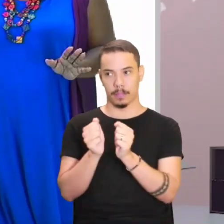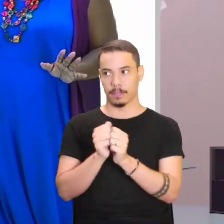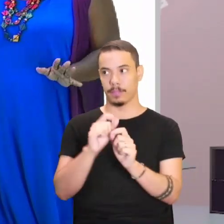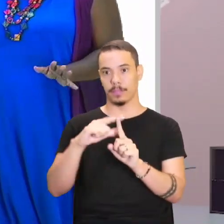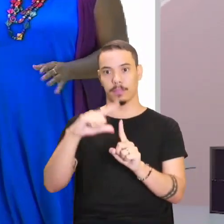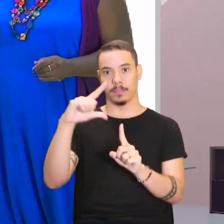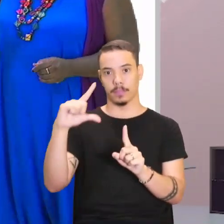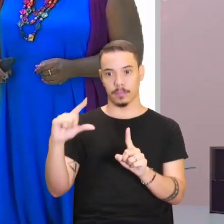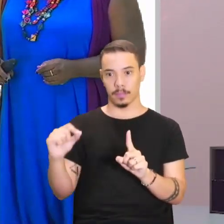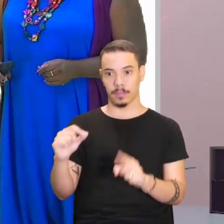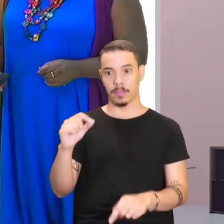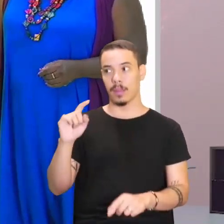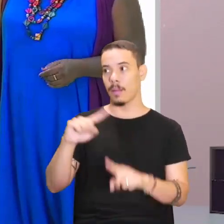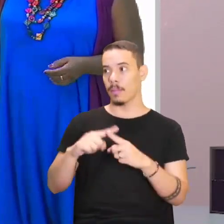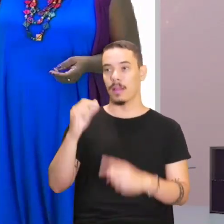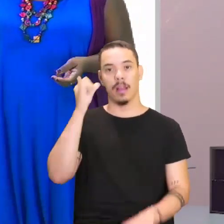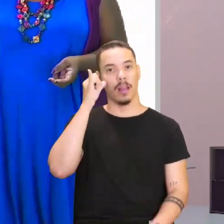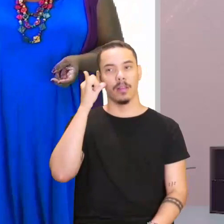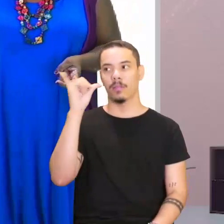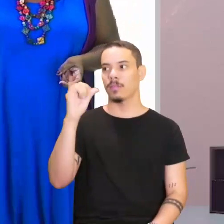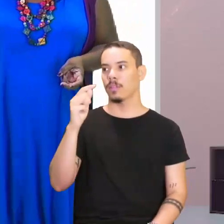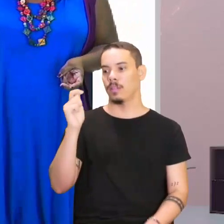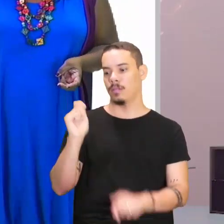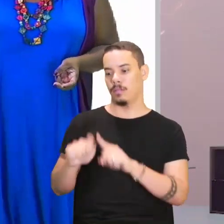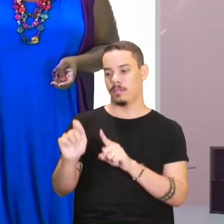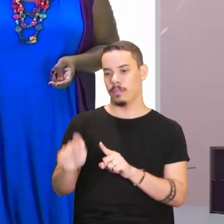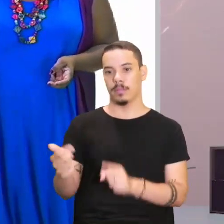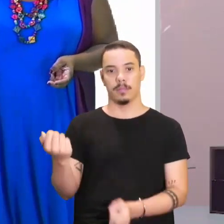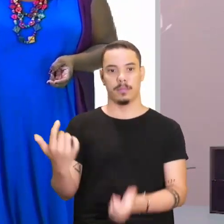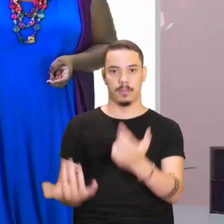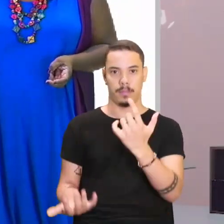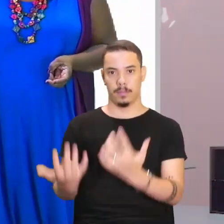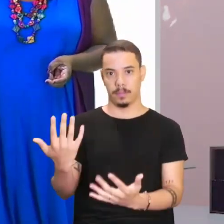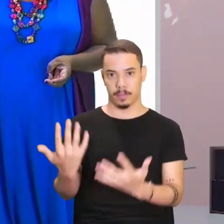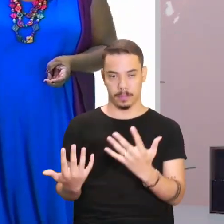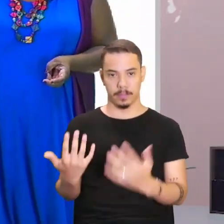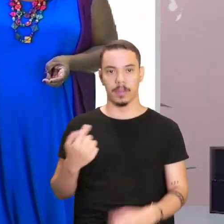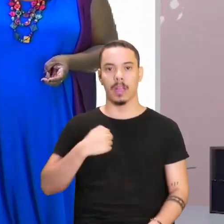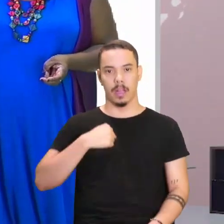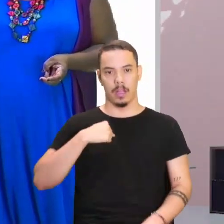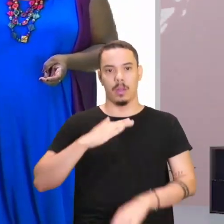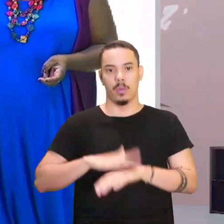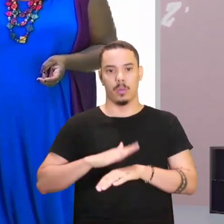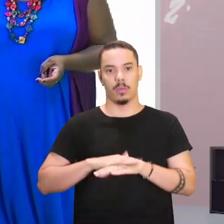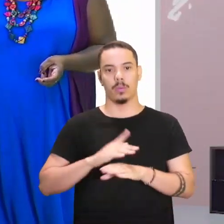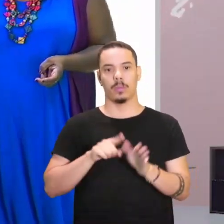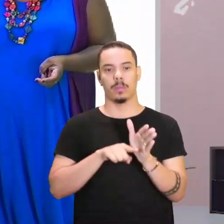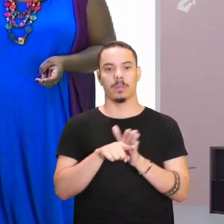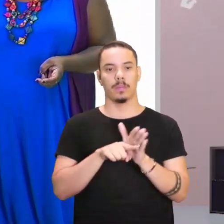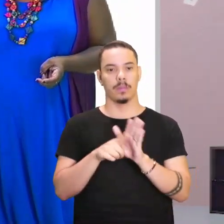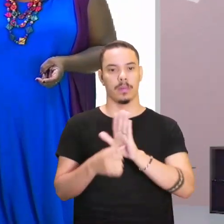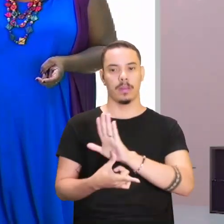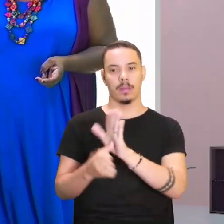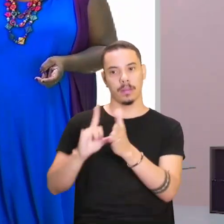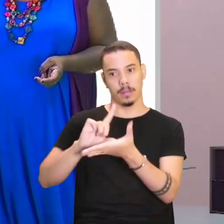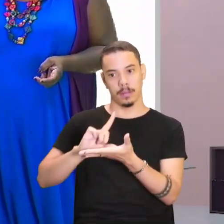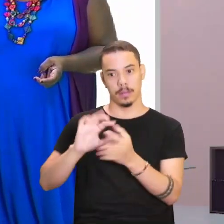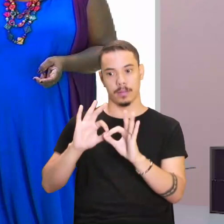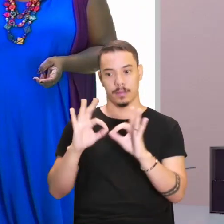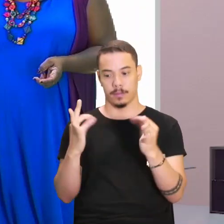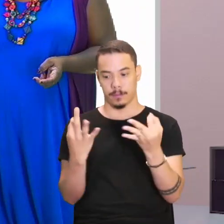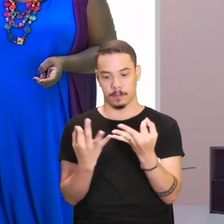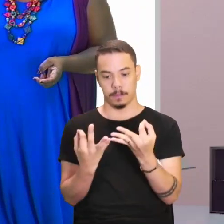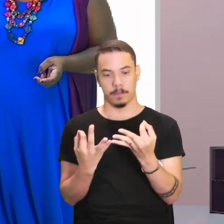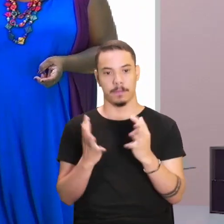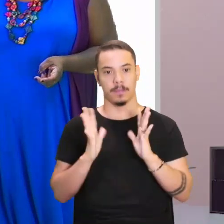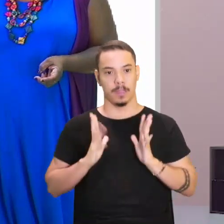de queimar. Não pode mais, né? Eu pesquisei que antes as famílias, elas,